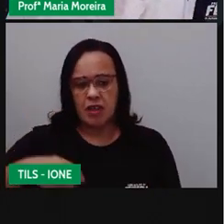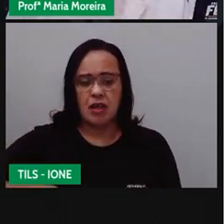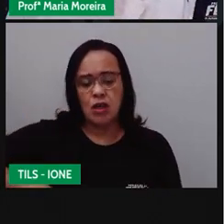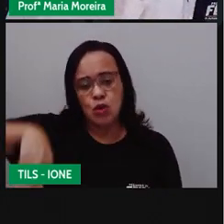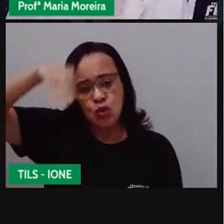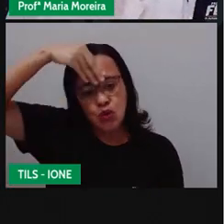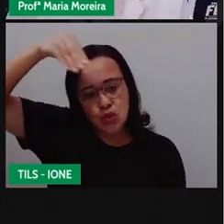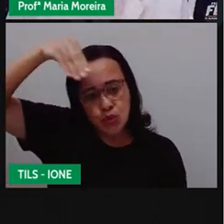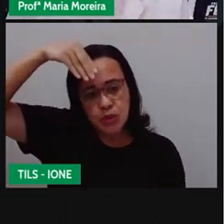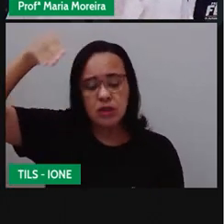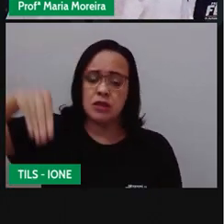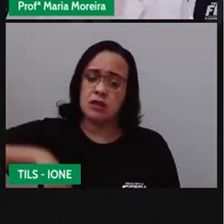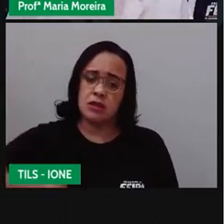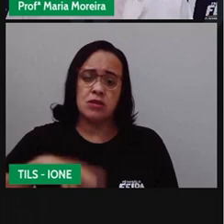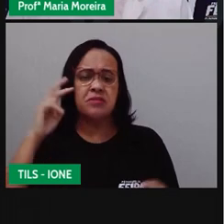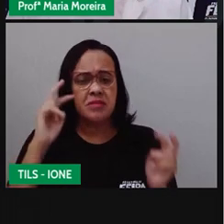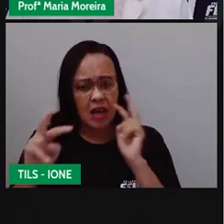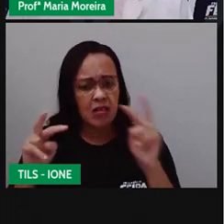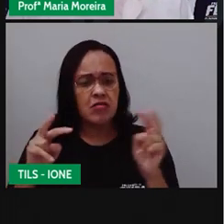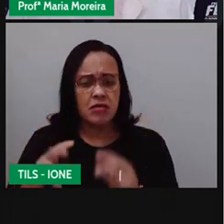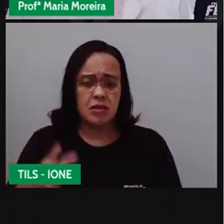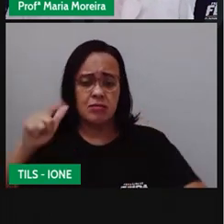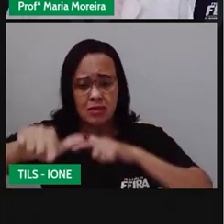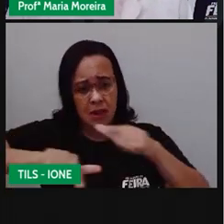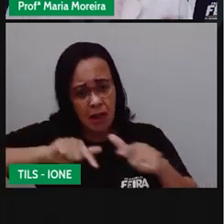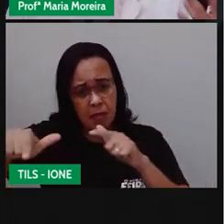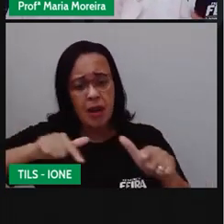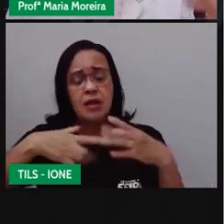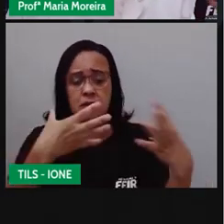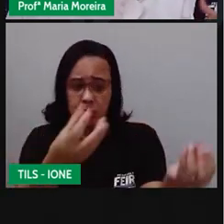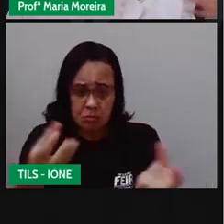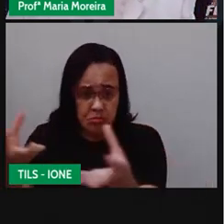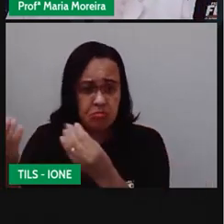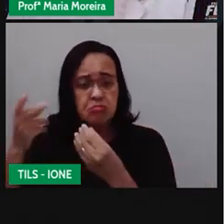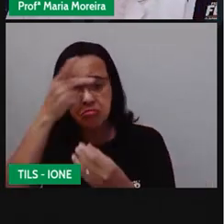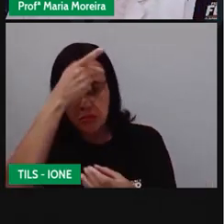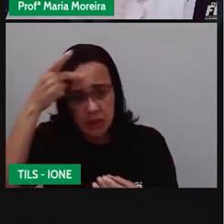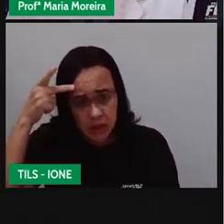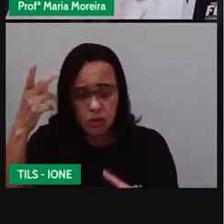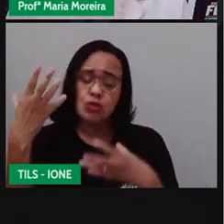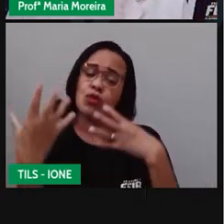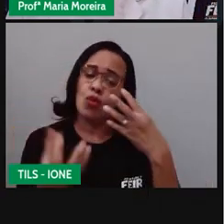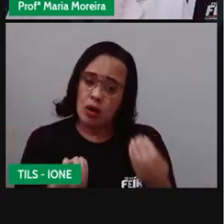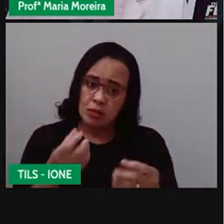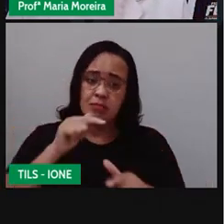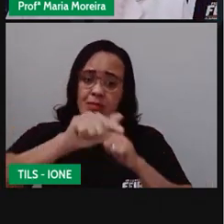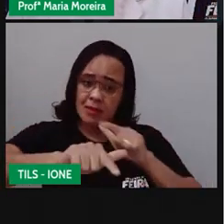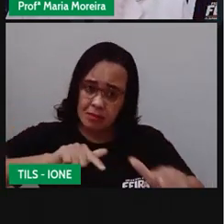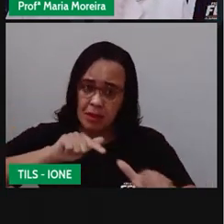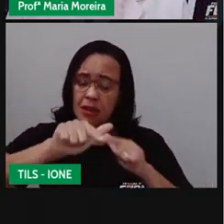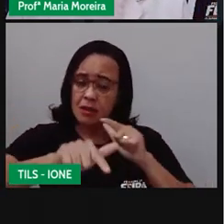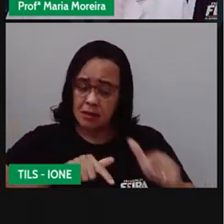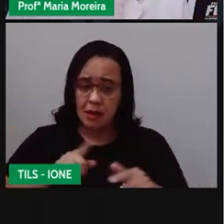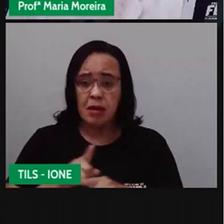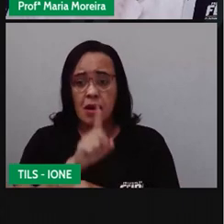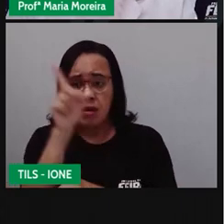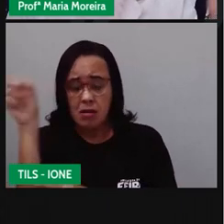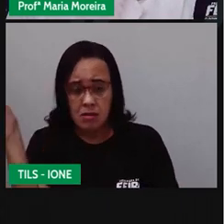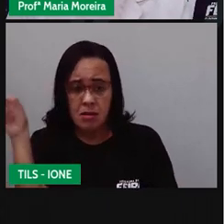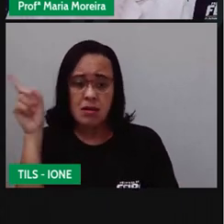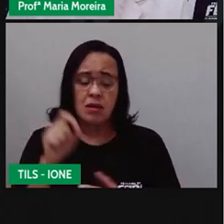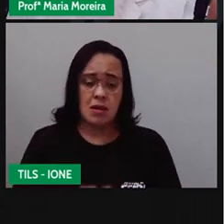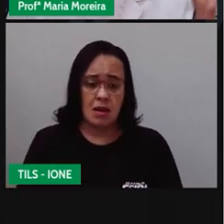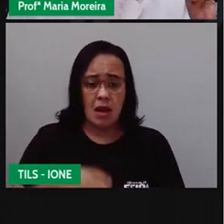trabalha lá no centro de abastecimento, certo? Ou depende do centro de abastecimento para desenvolver alguma atividade.